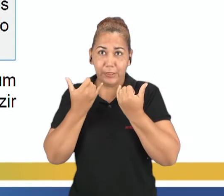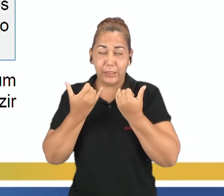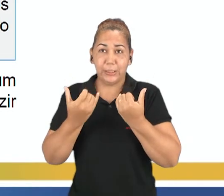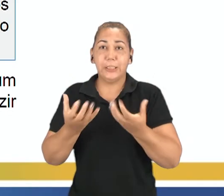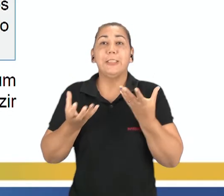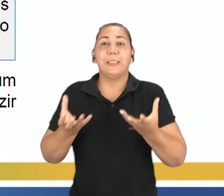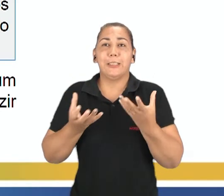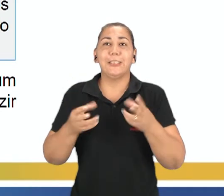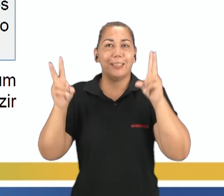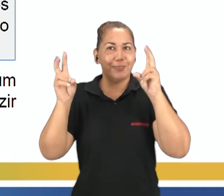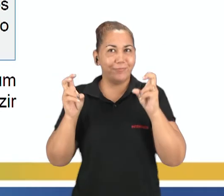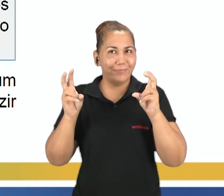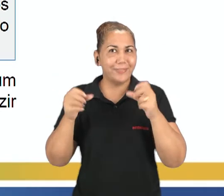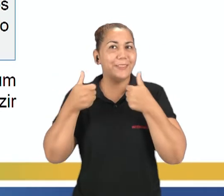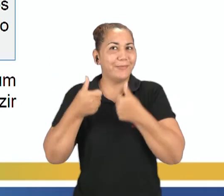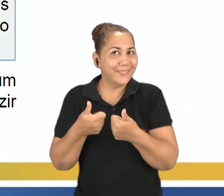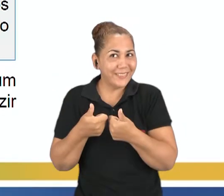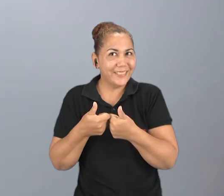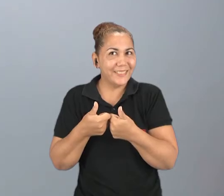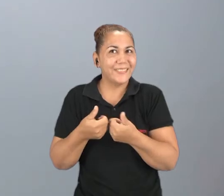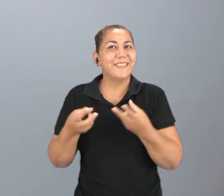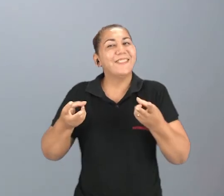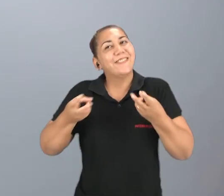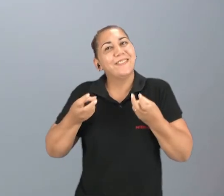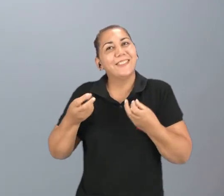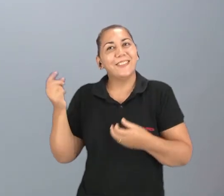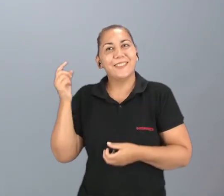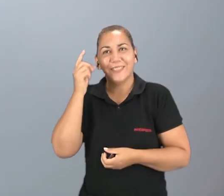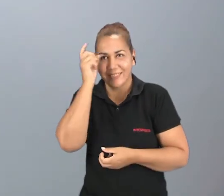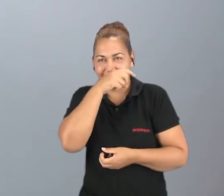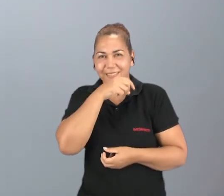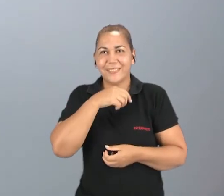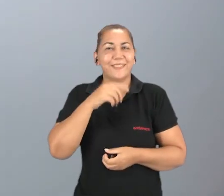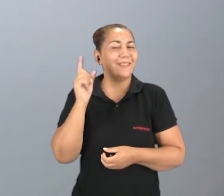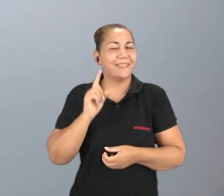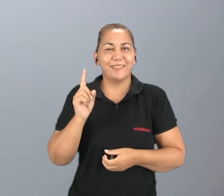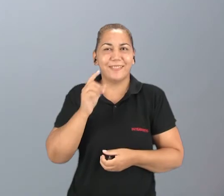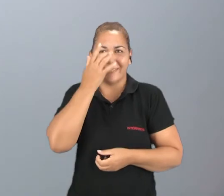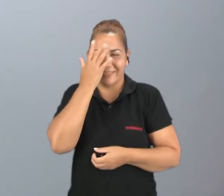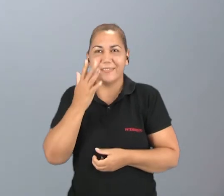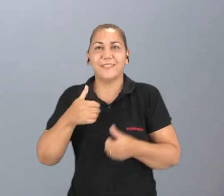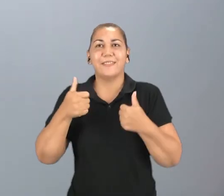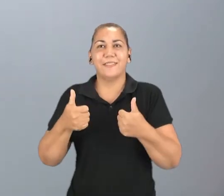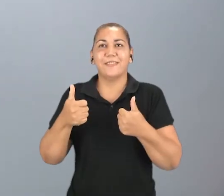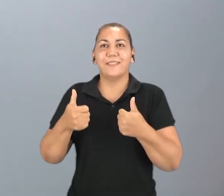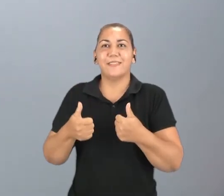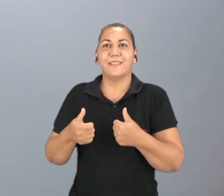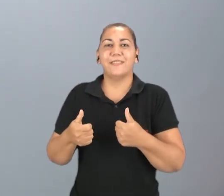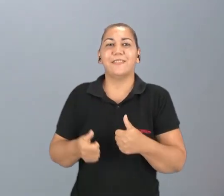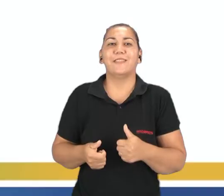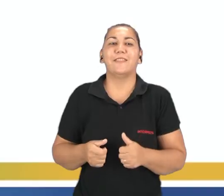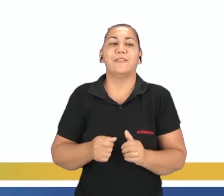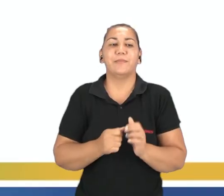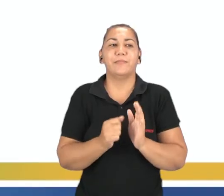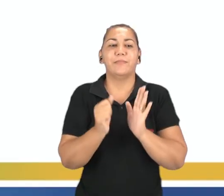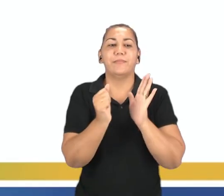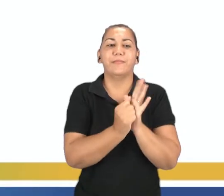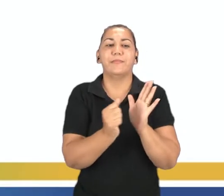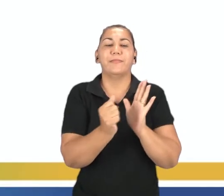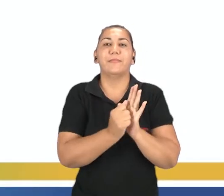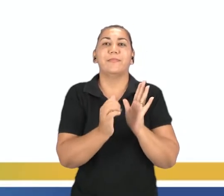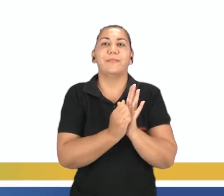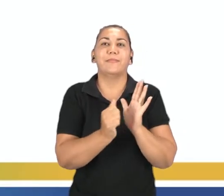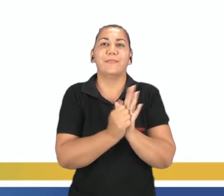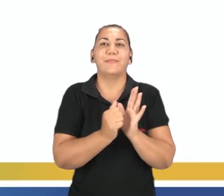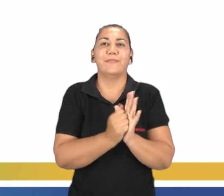tema, certinho? Viu como não é difícil? Formas de registro, vejamos agora. Nós temos aí